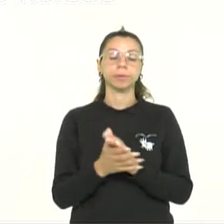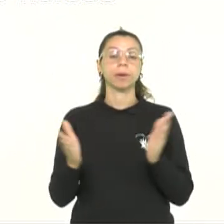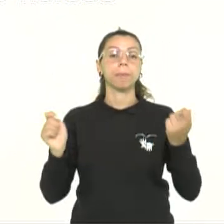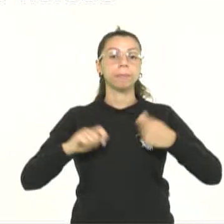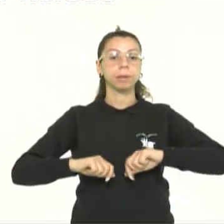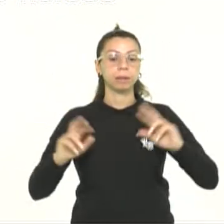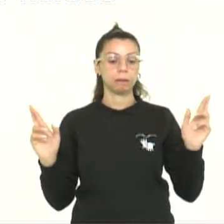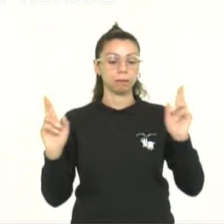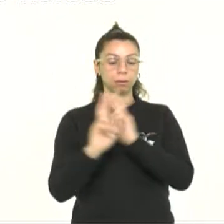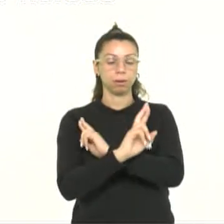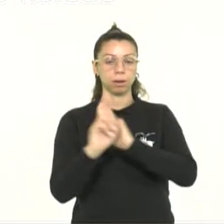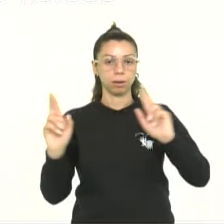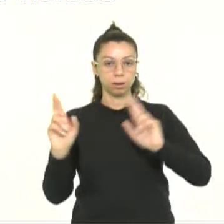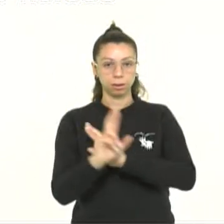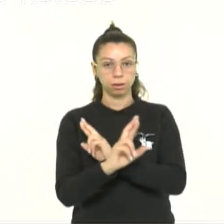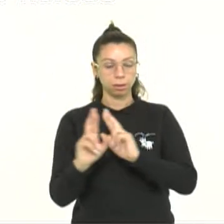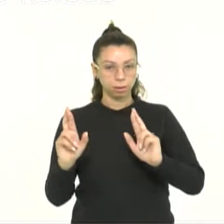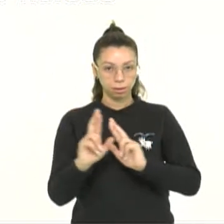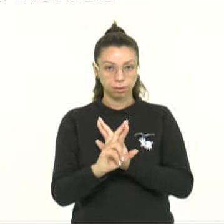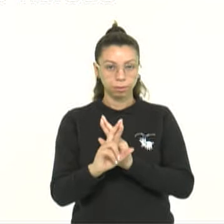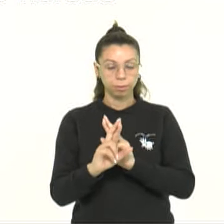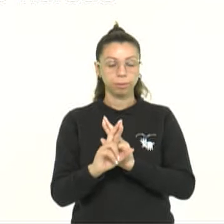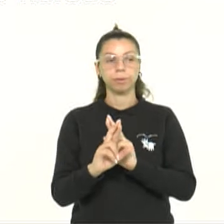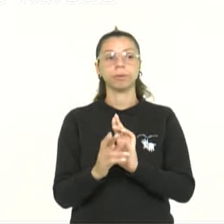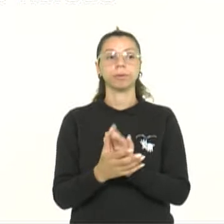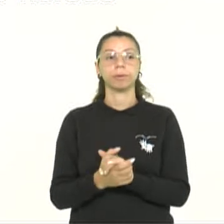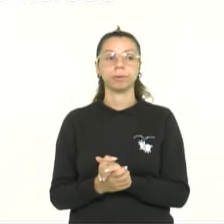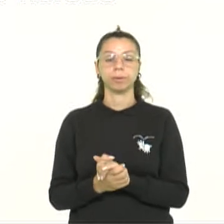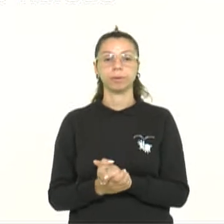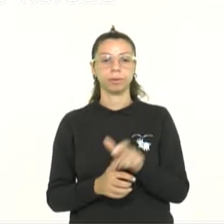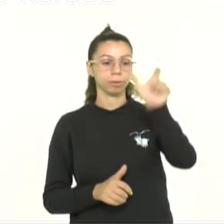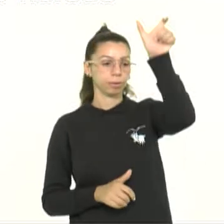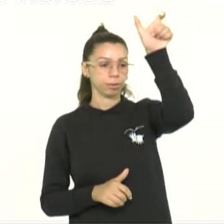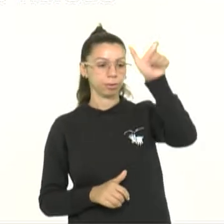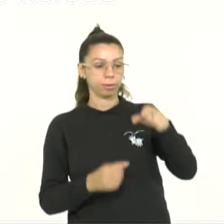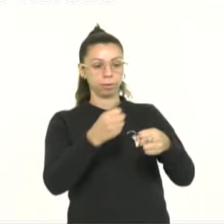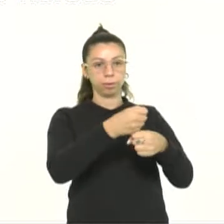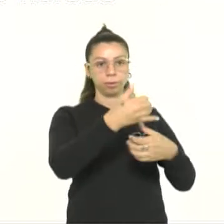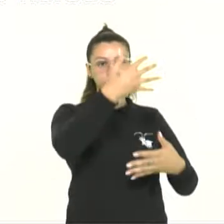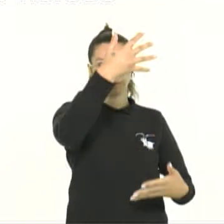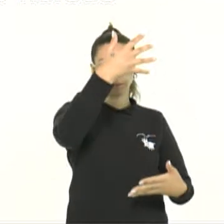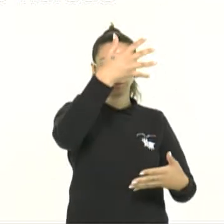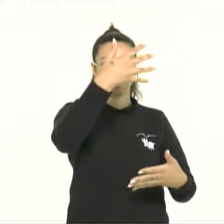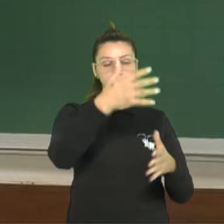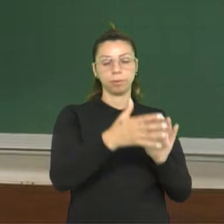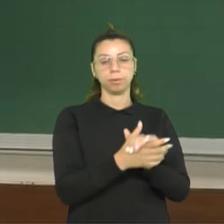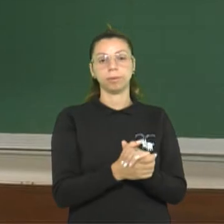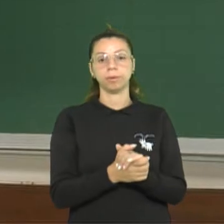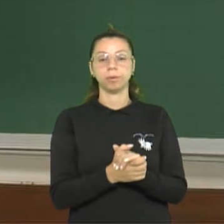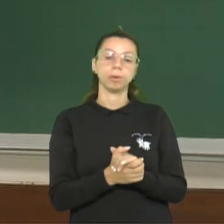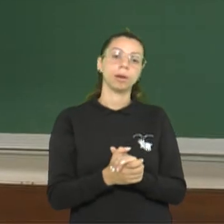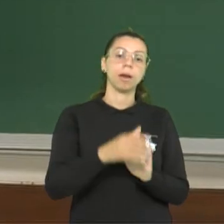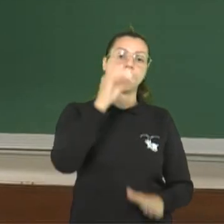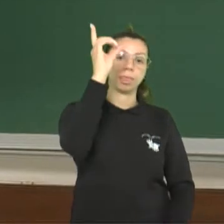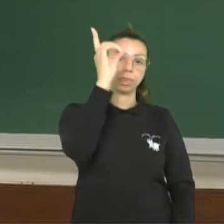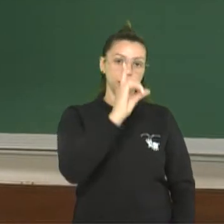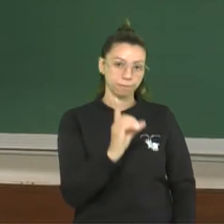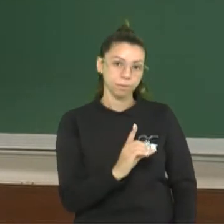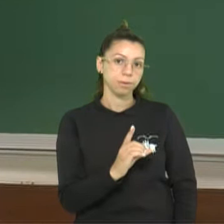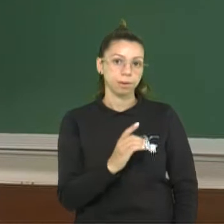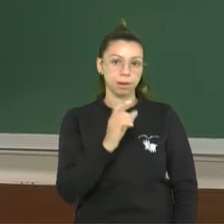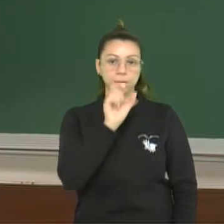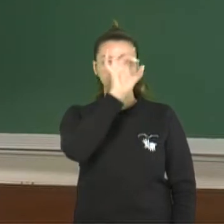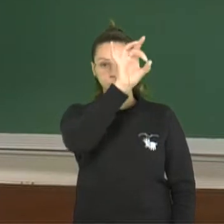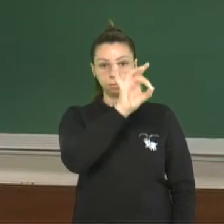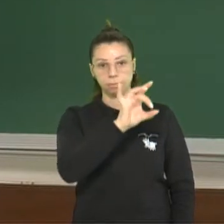com suas habilidades extraordinárias. Então, aqui você vai fazer a relação, né, de la discapacidade, da dificuldade que